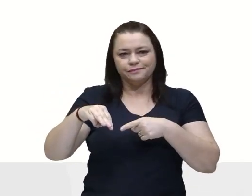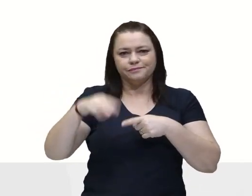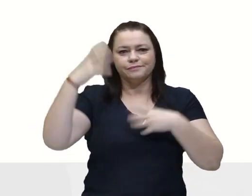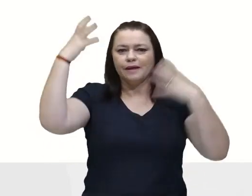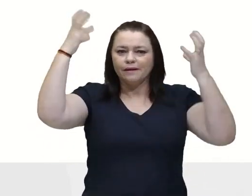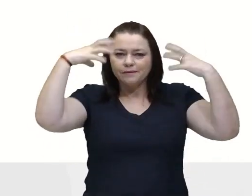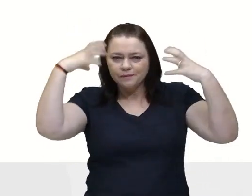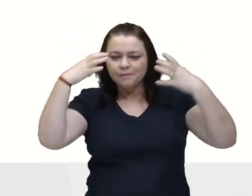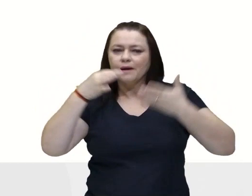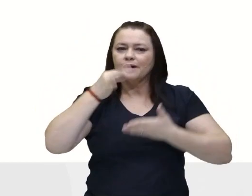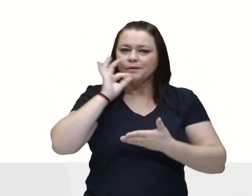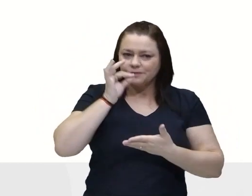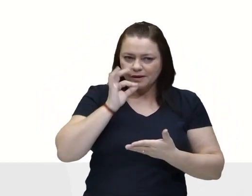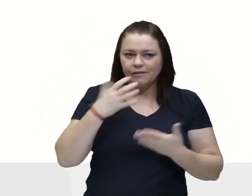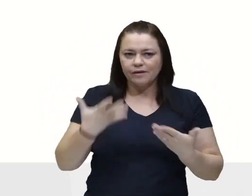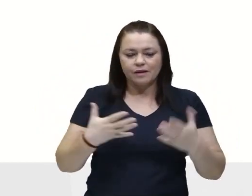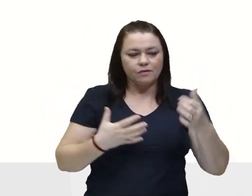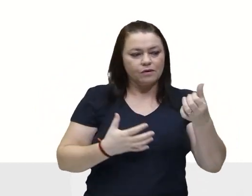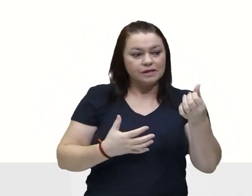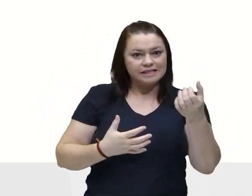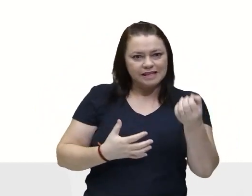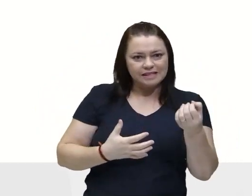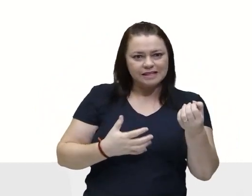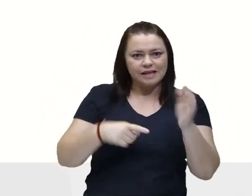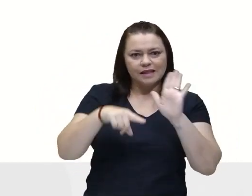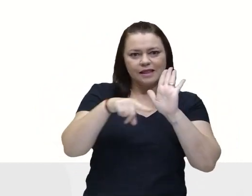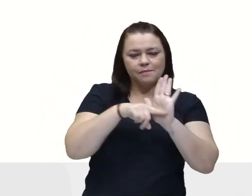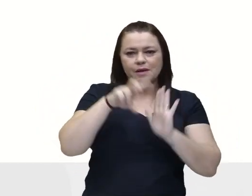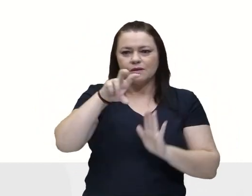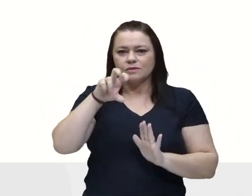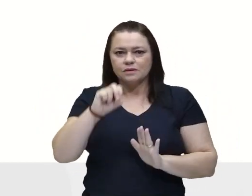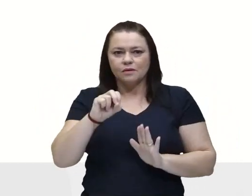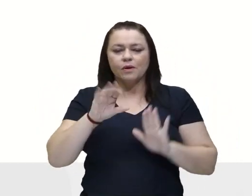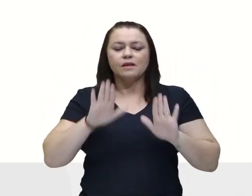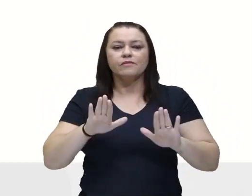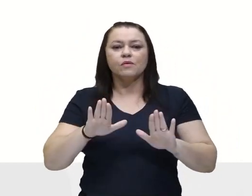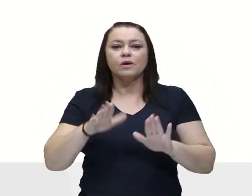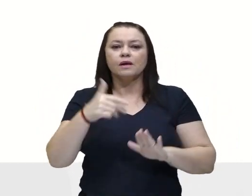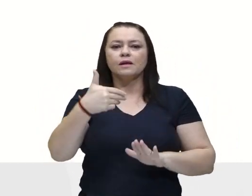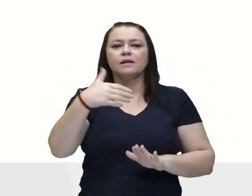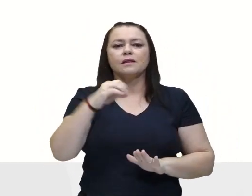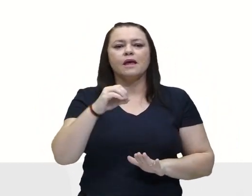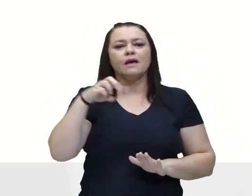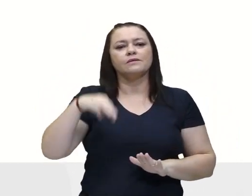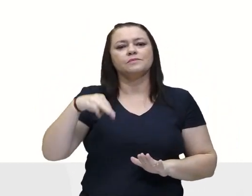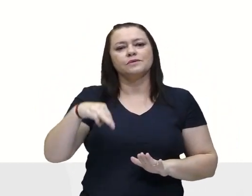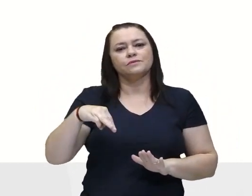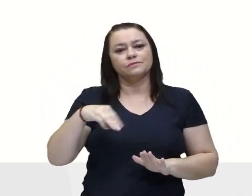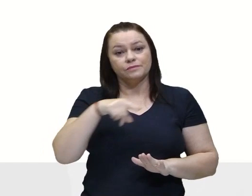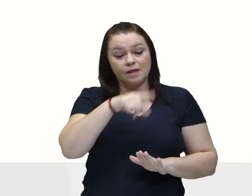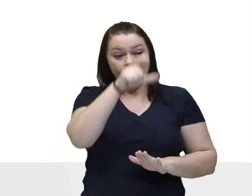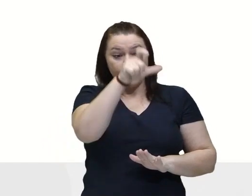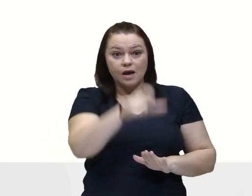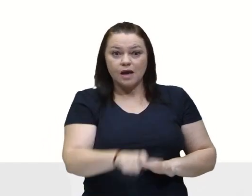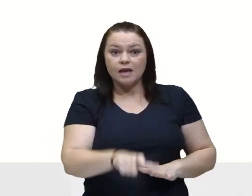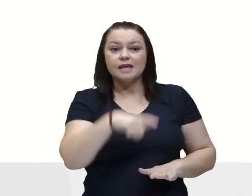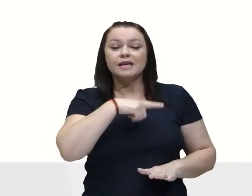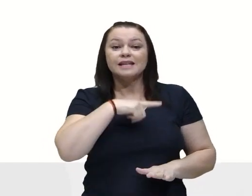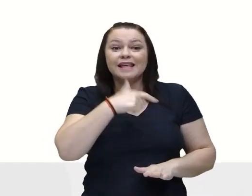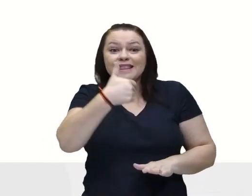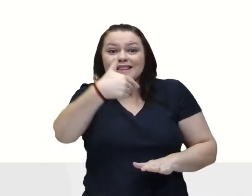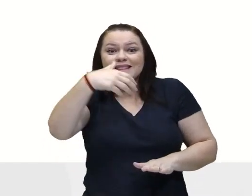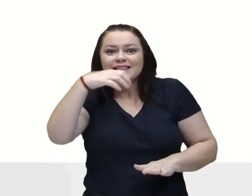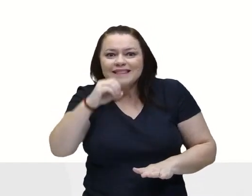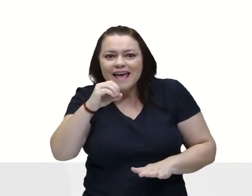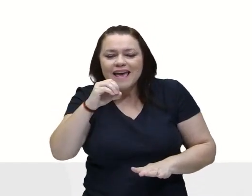60 menos 50, 10 minutos. Ou seja, o Lucas tem apenas 10 minutos para